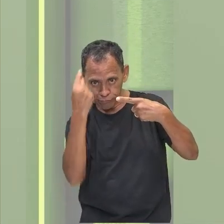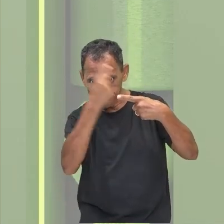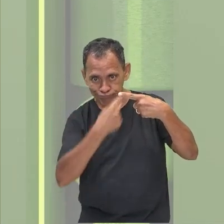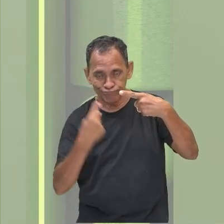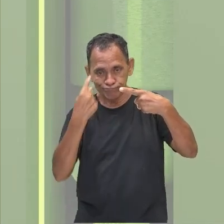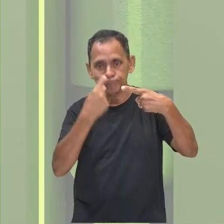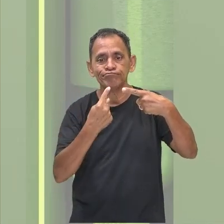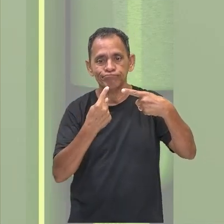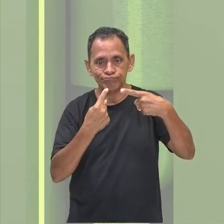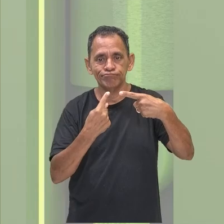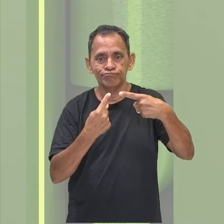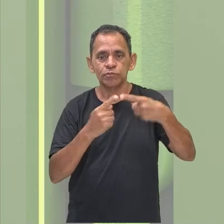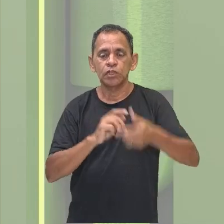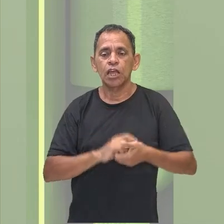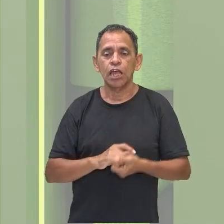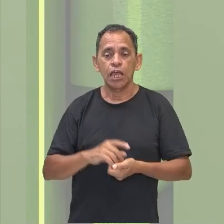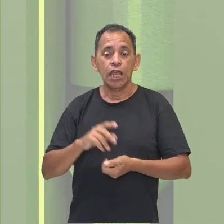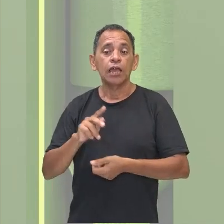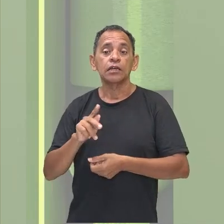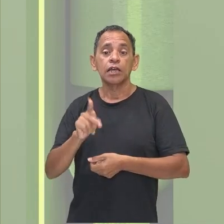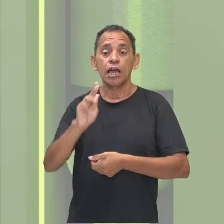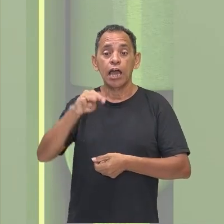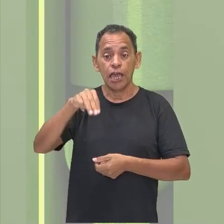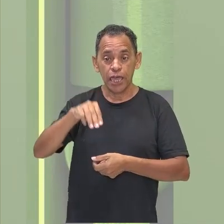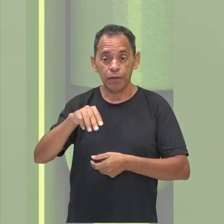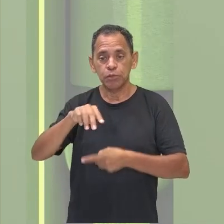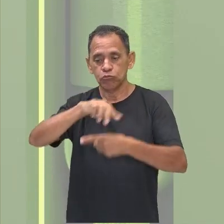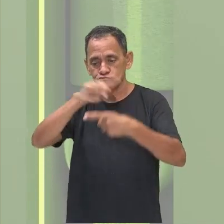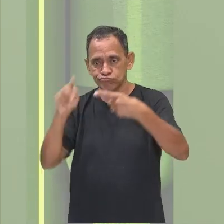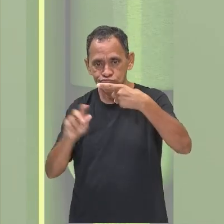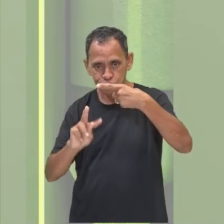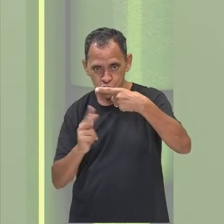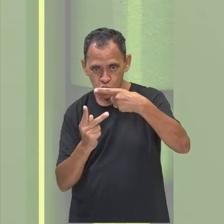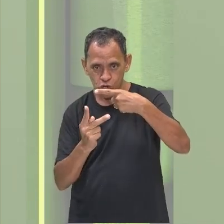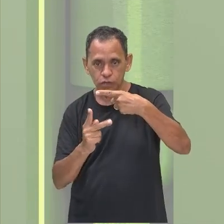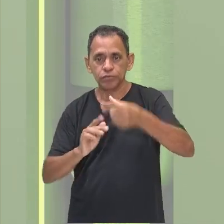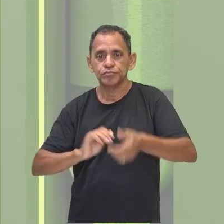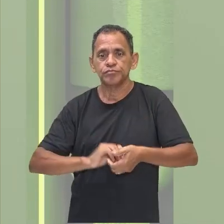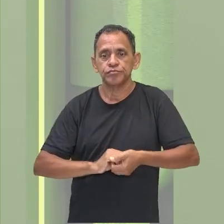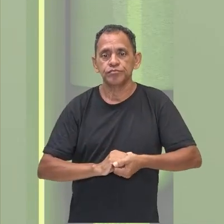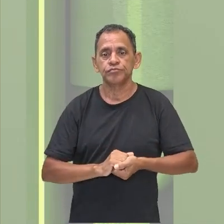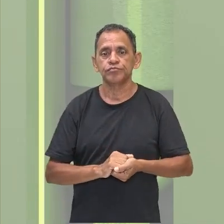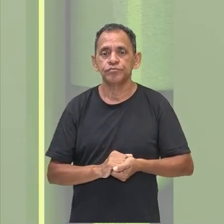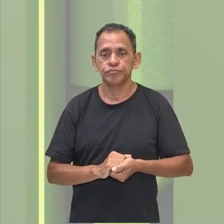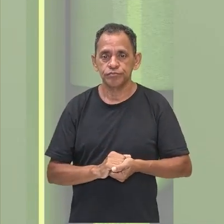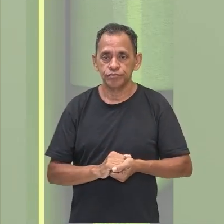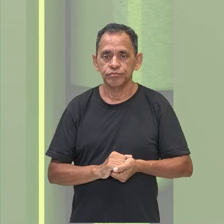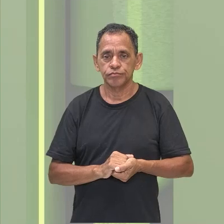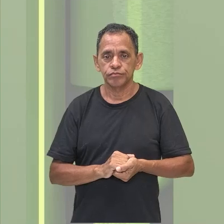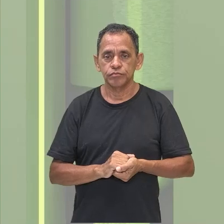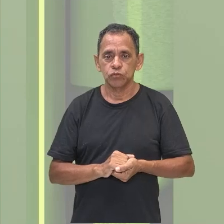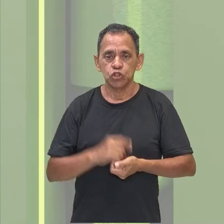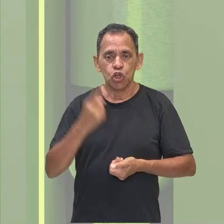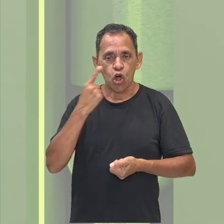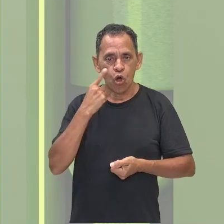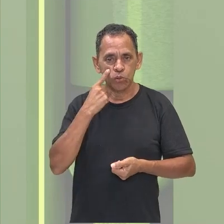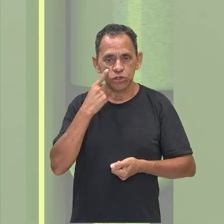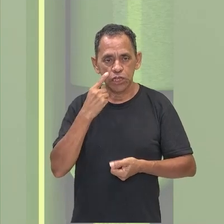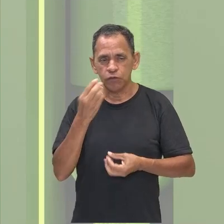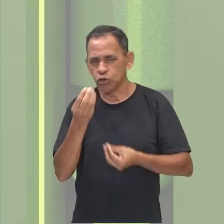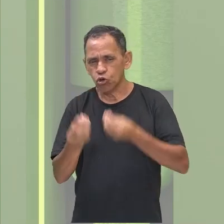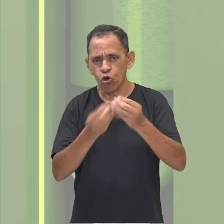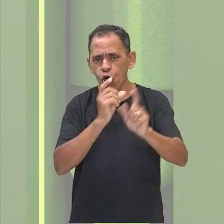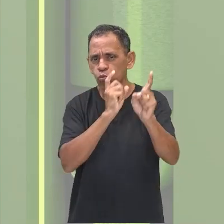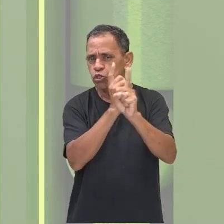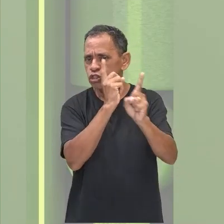ter unidade de km/h então observem muito bem na hora que vocês estiverem fazendo a conta para identificar qual unidade